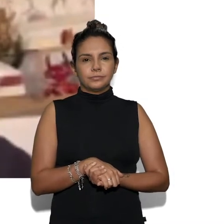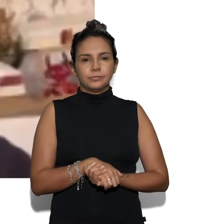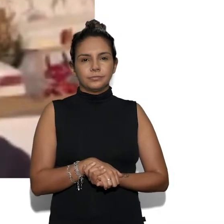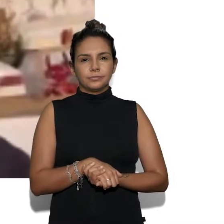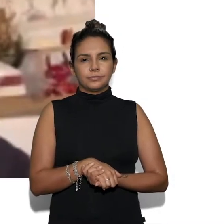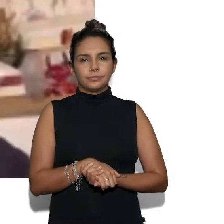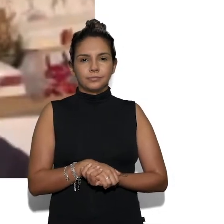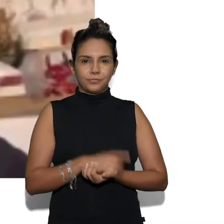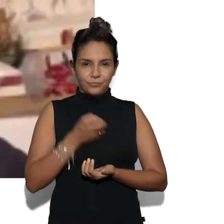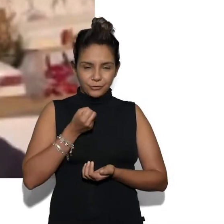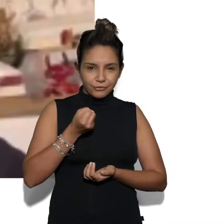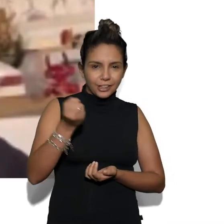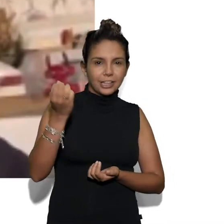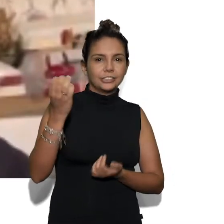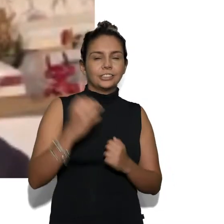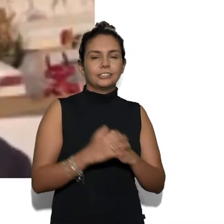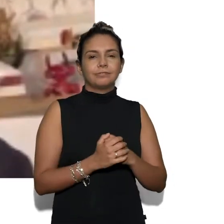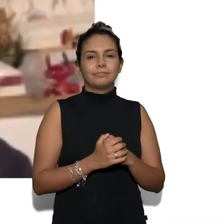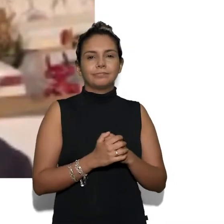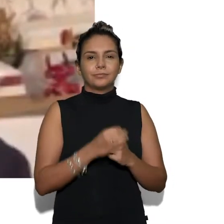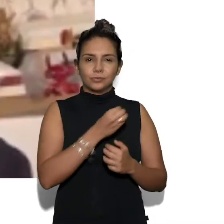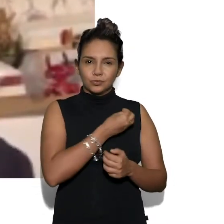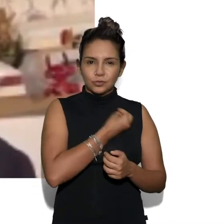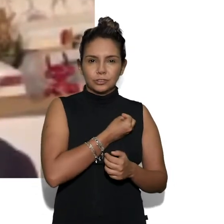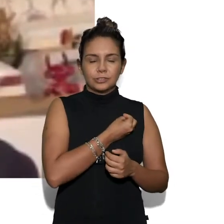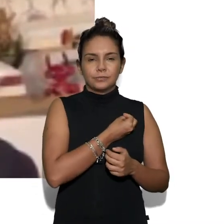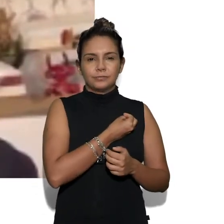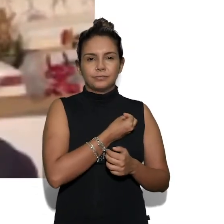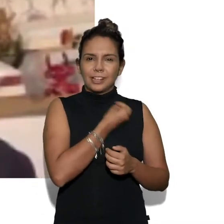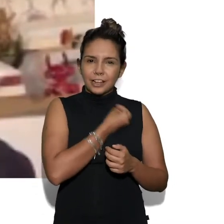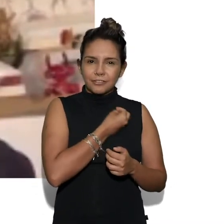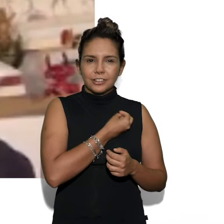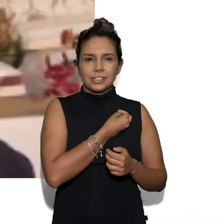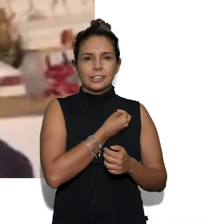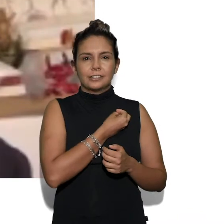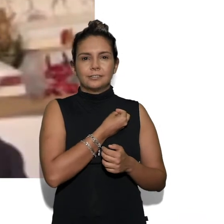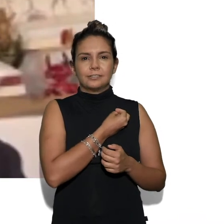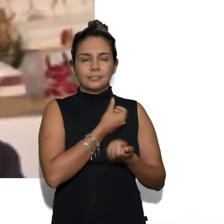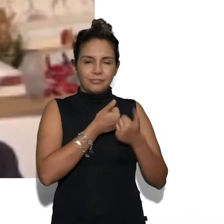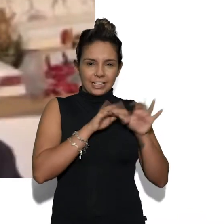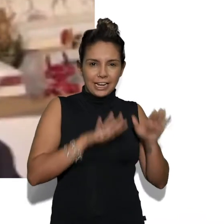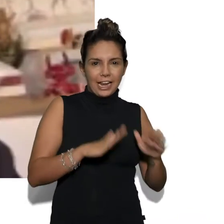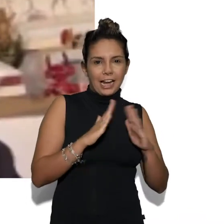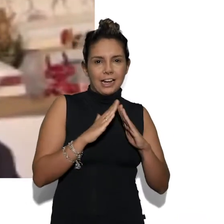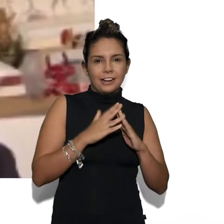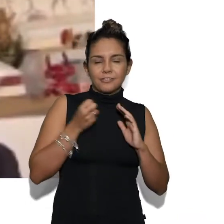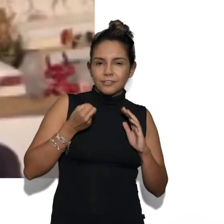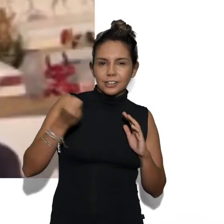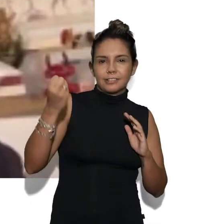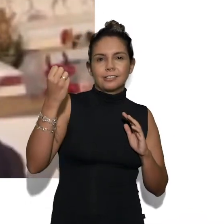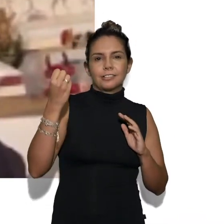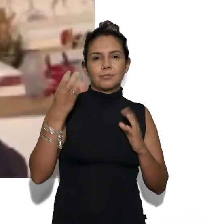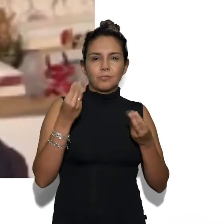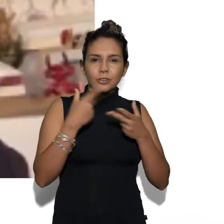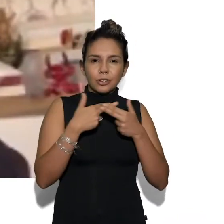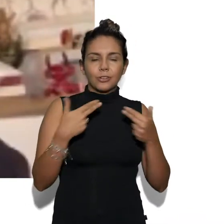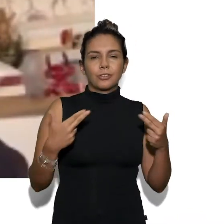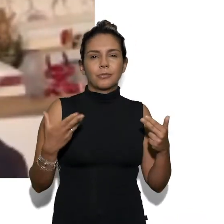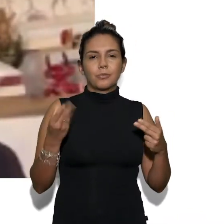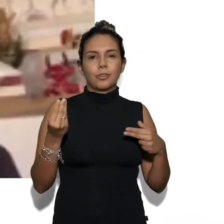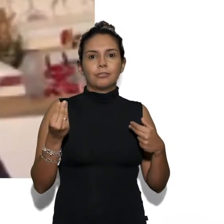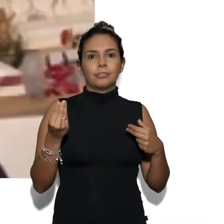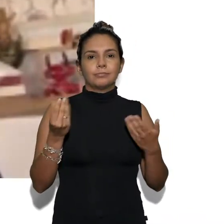as viagens e dividir a vida entre ficar em casa e viajar tem que ser uma coisa muito